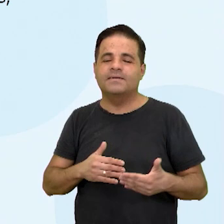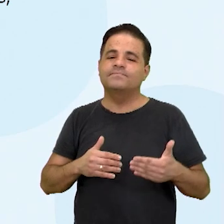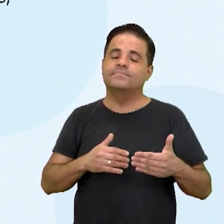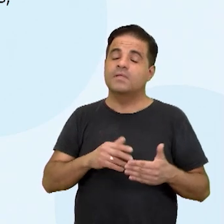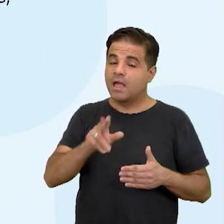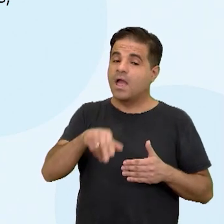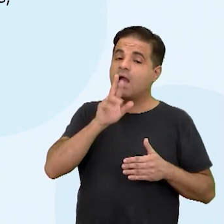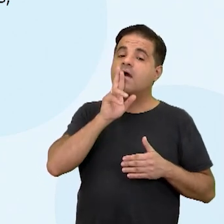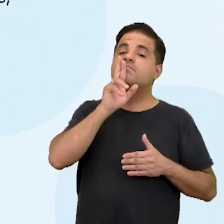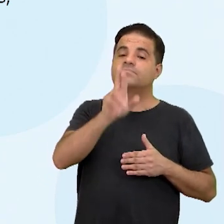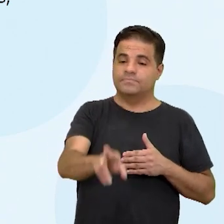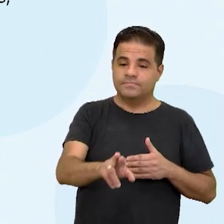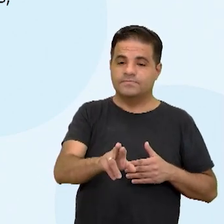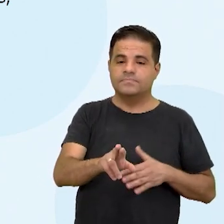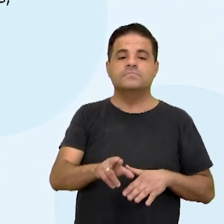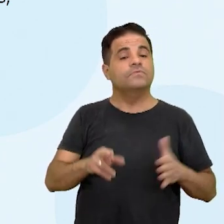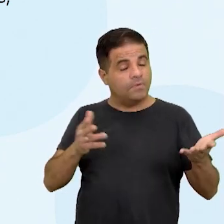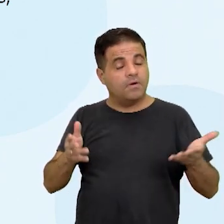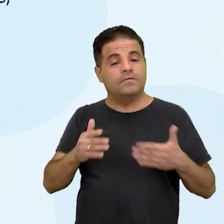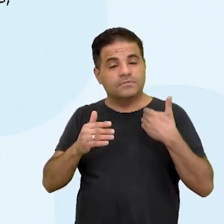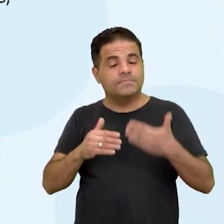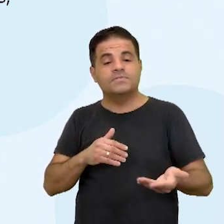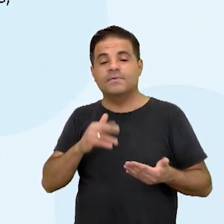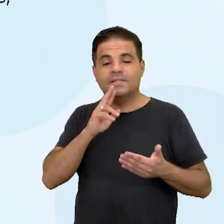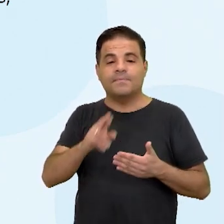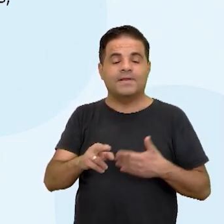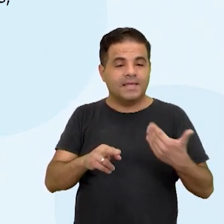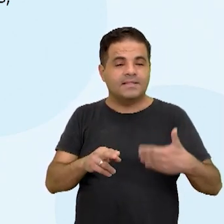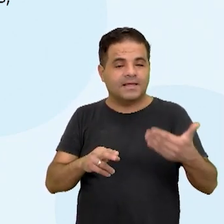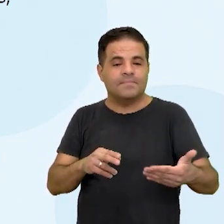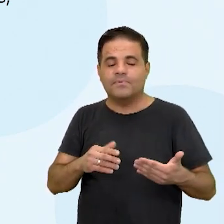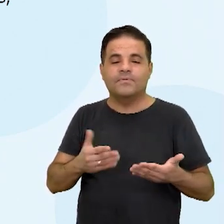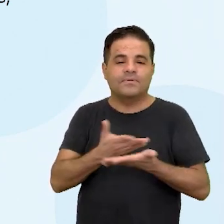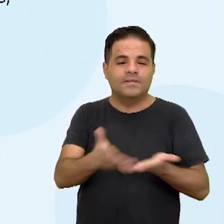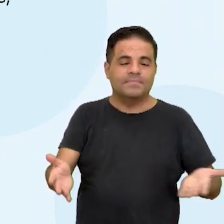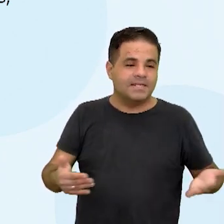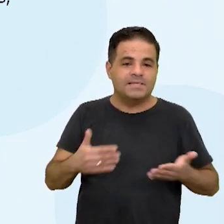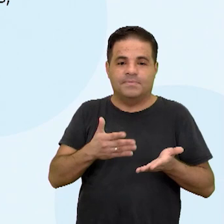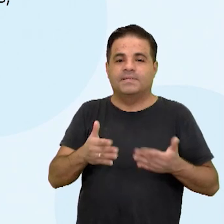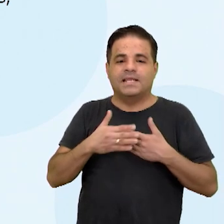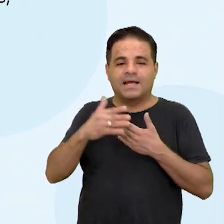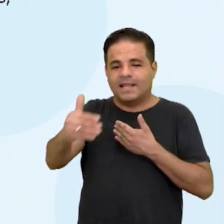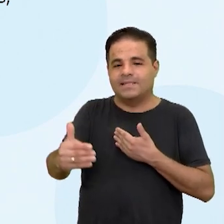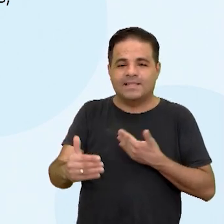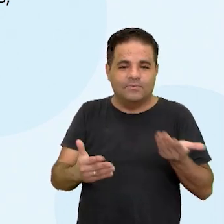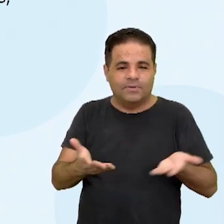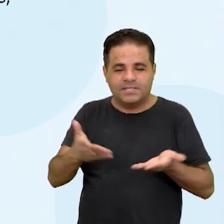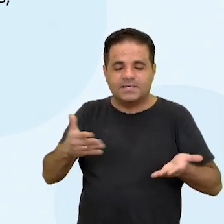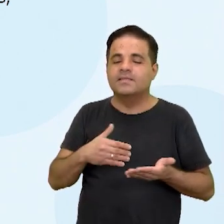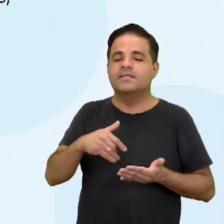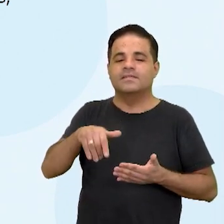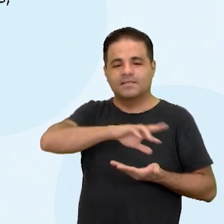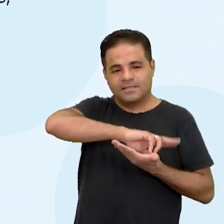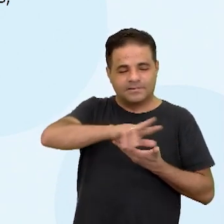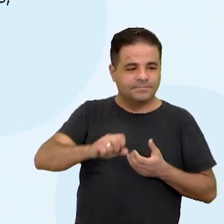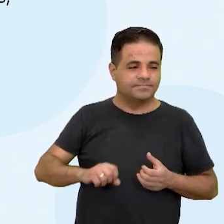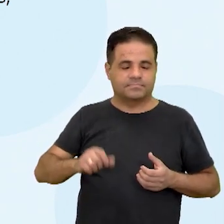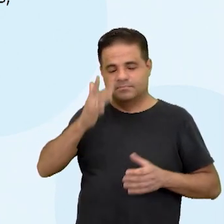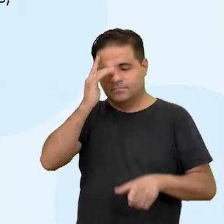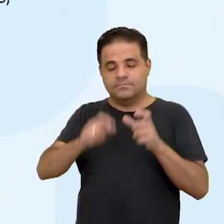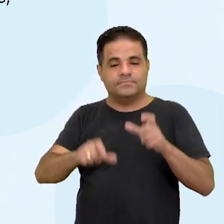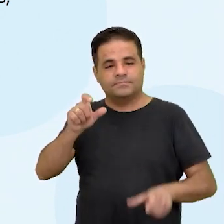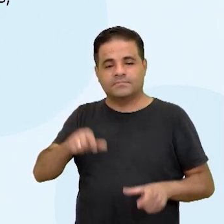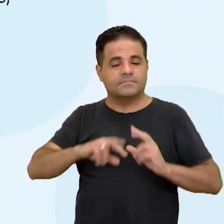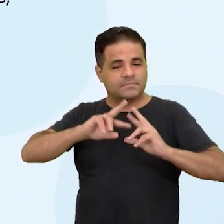a resposta do uso de tecnologias na área cultural. Não é produzido pelas massas, mas para as massas, para